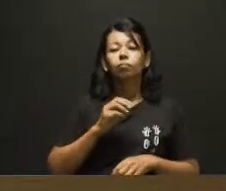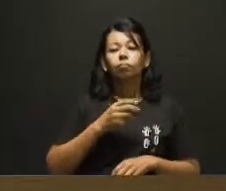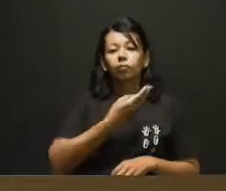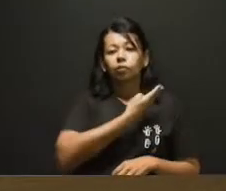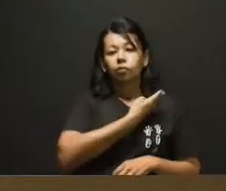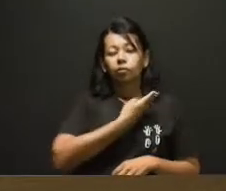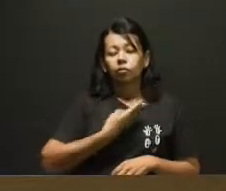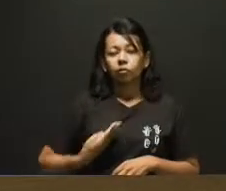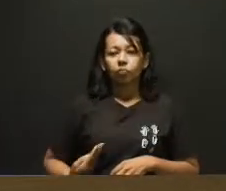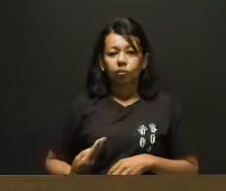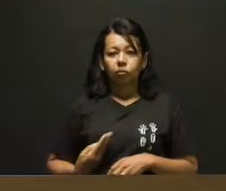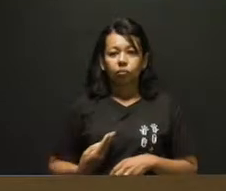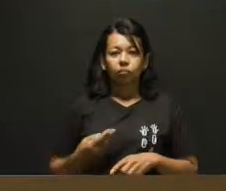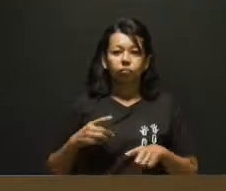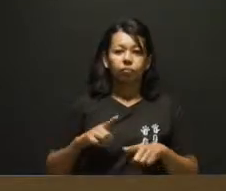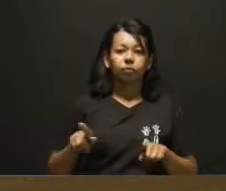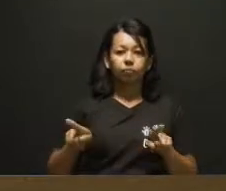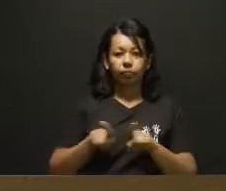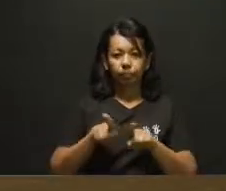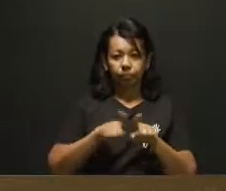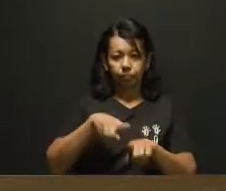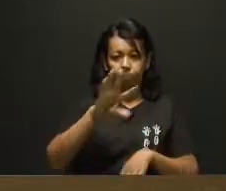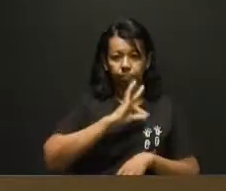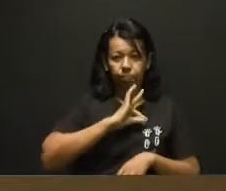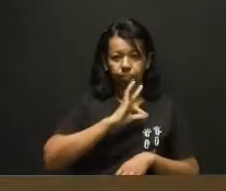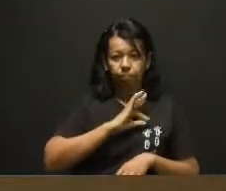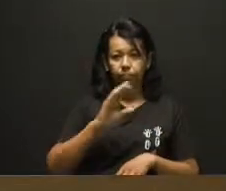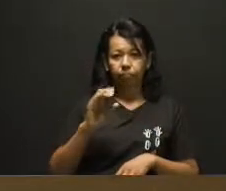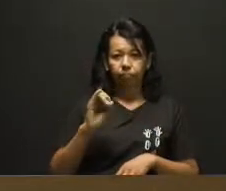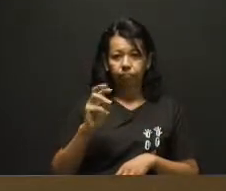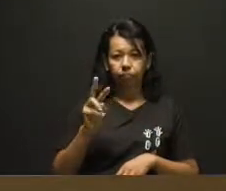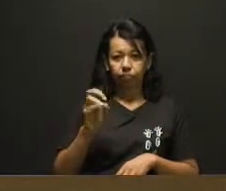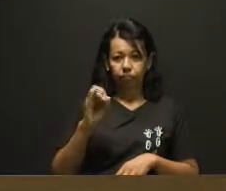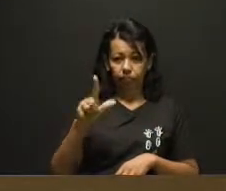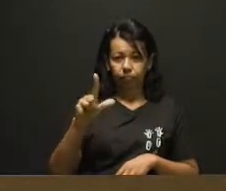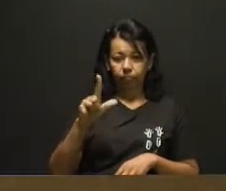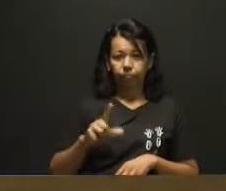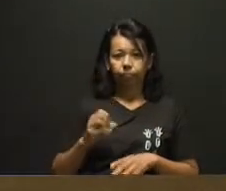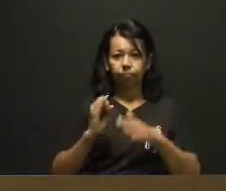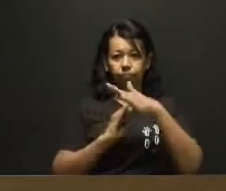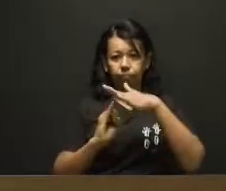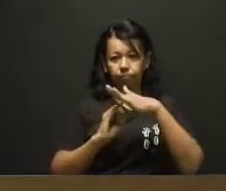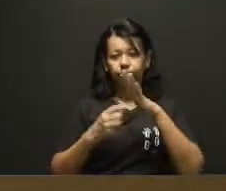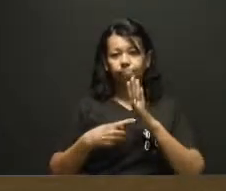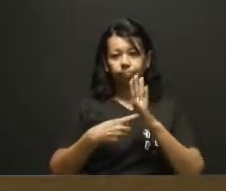da polícia civil também que a instituição que represento aqui